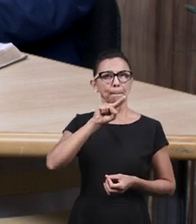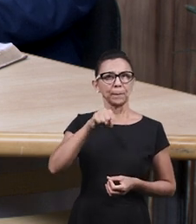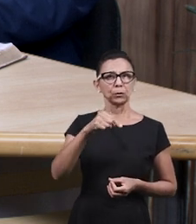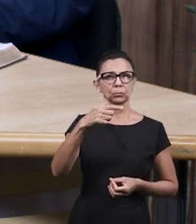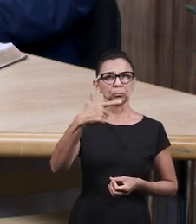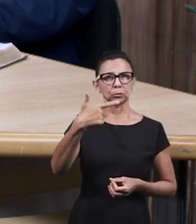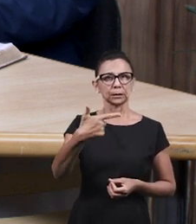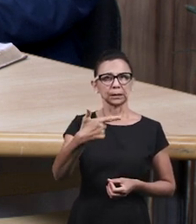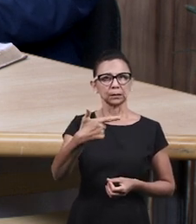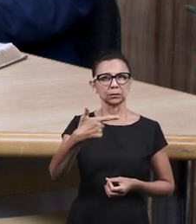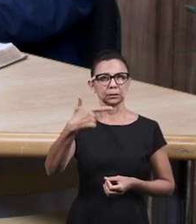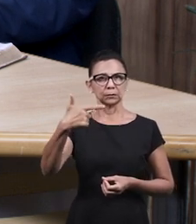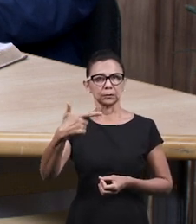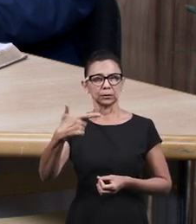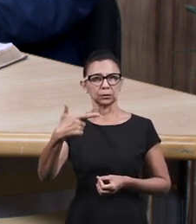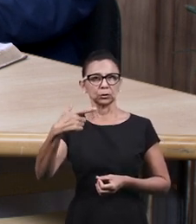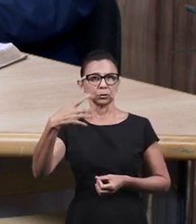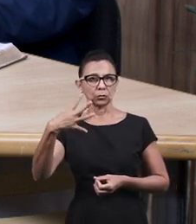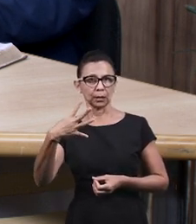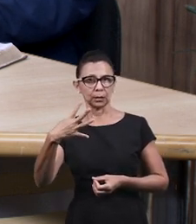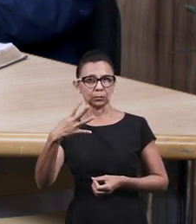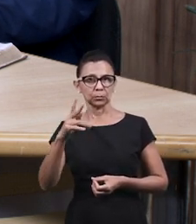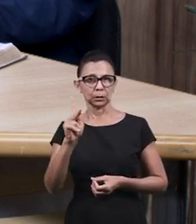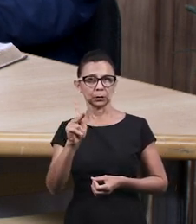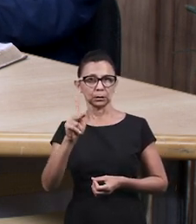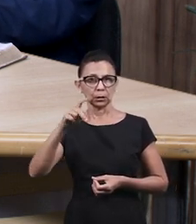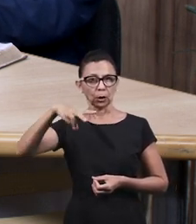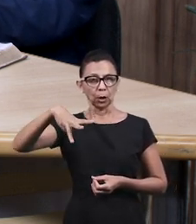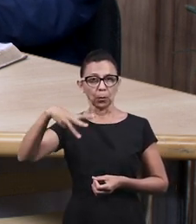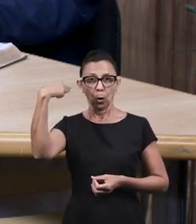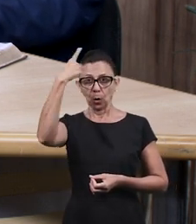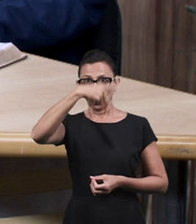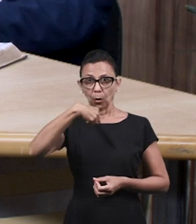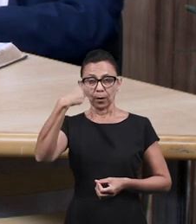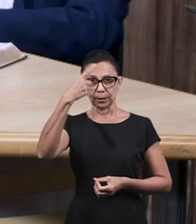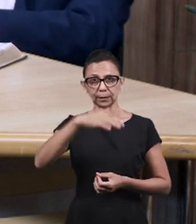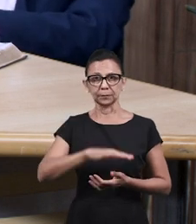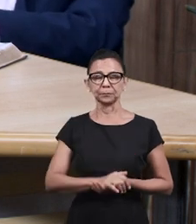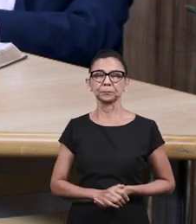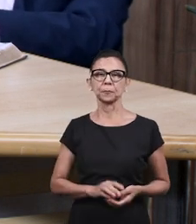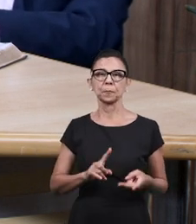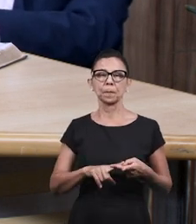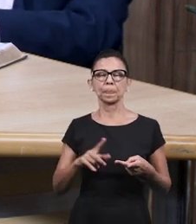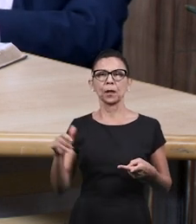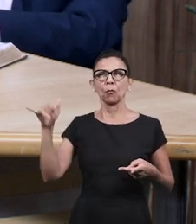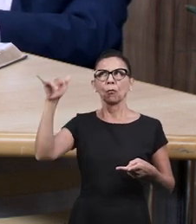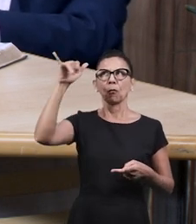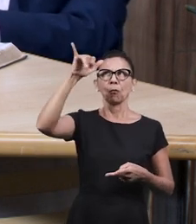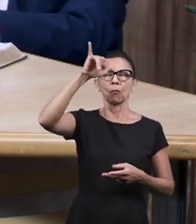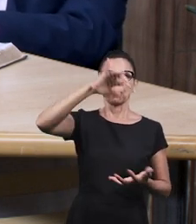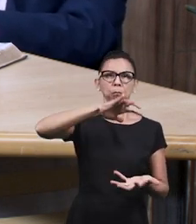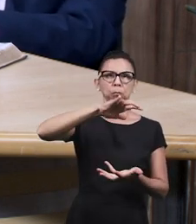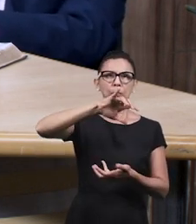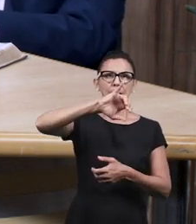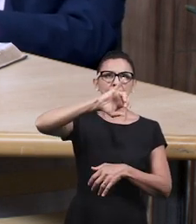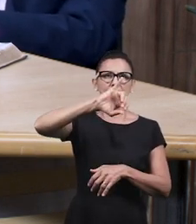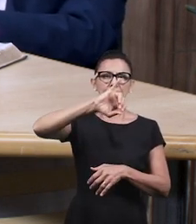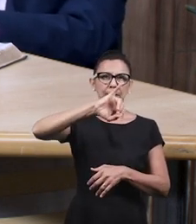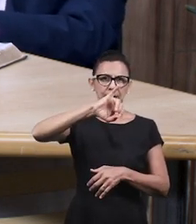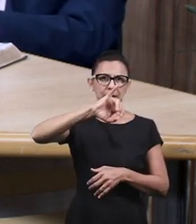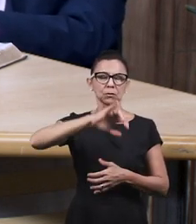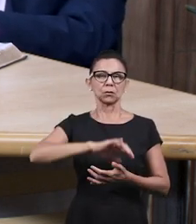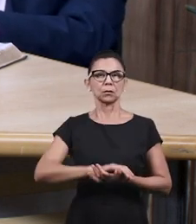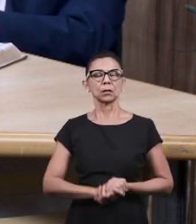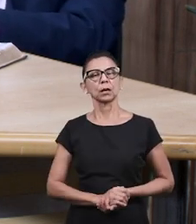é 1.224 km por hora. A velocidade de um avião internacional,